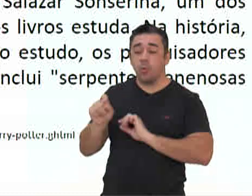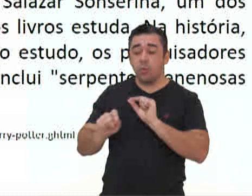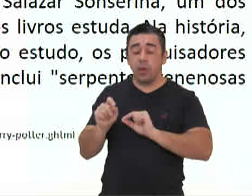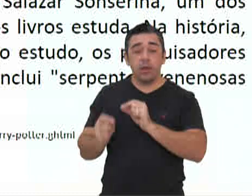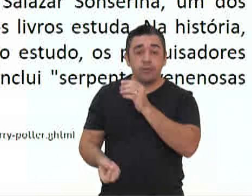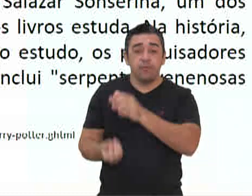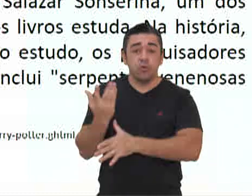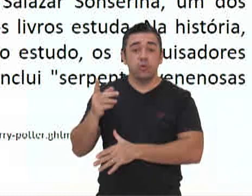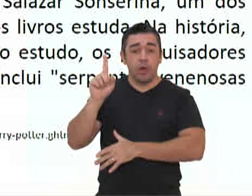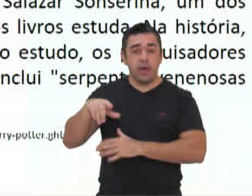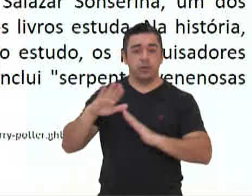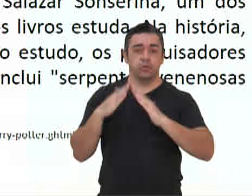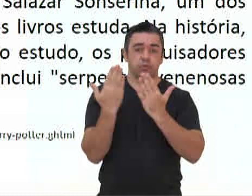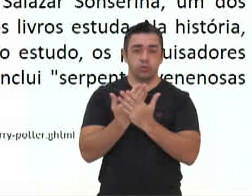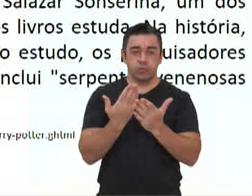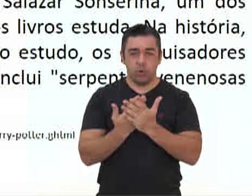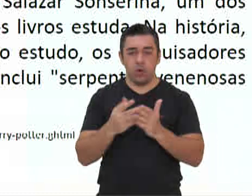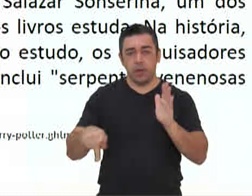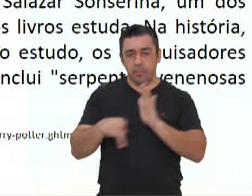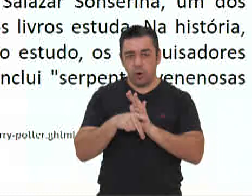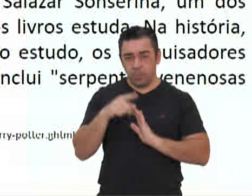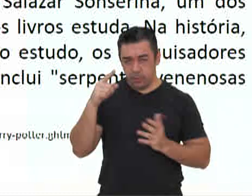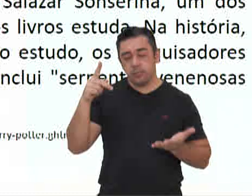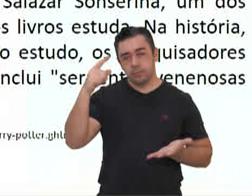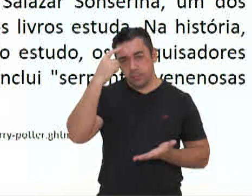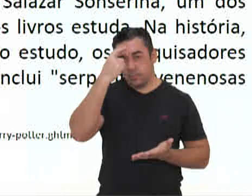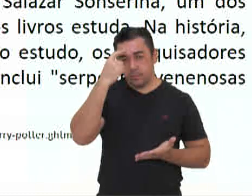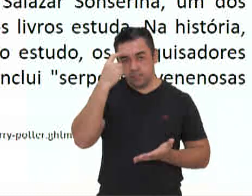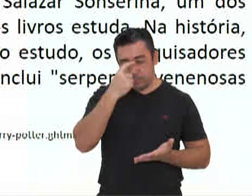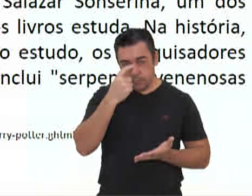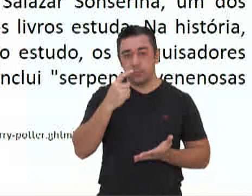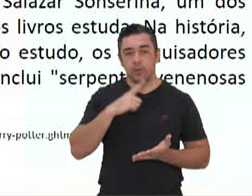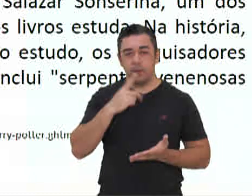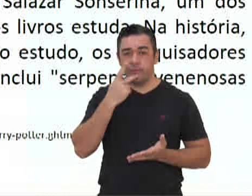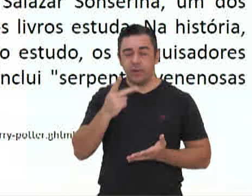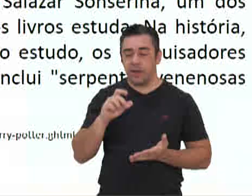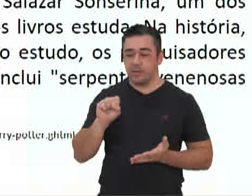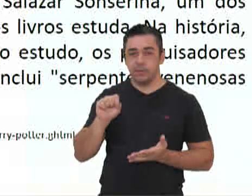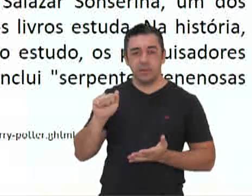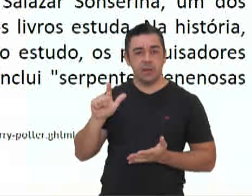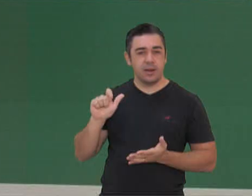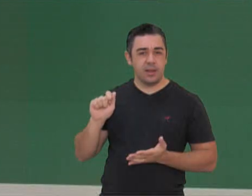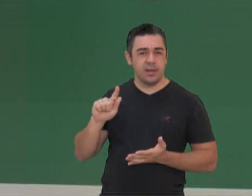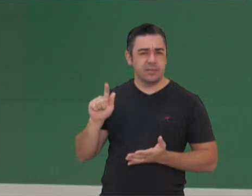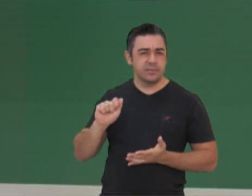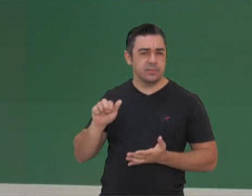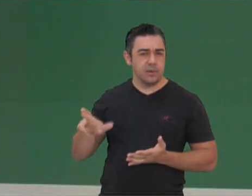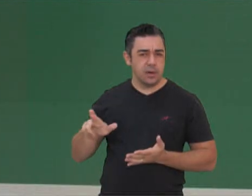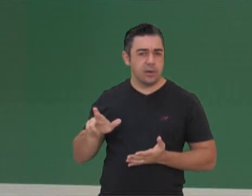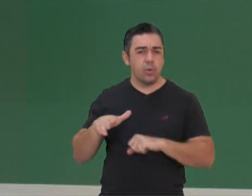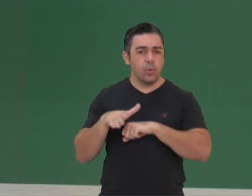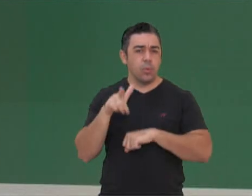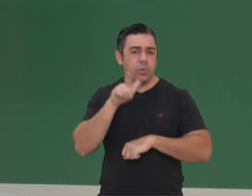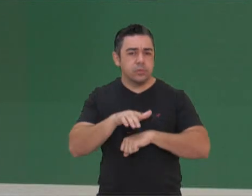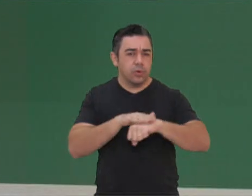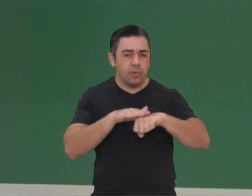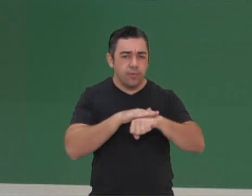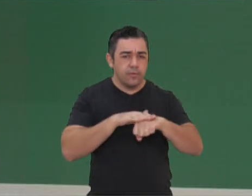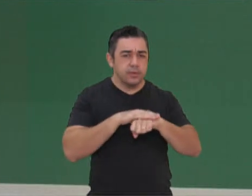da escola de magia, Salazar Sonserina, que conseguia falar com cobras. Então, olha que legal.